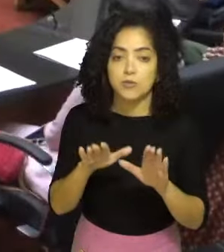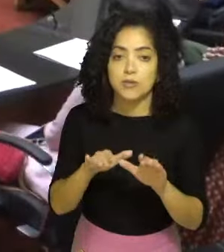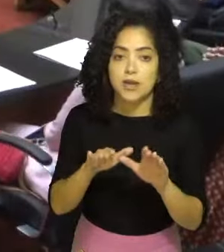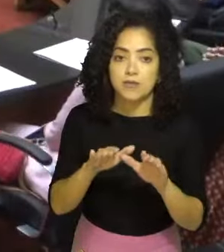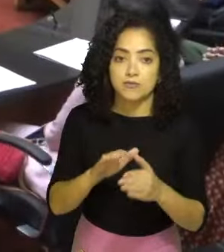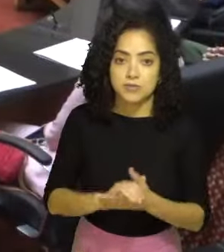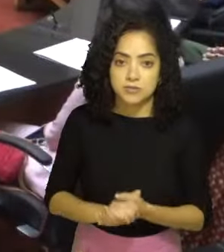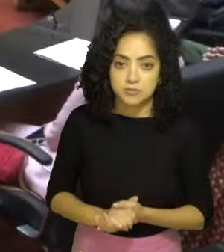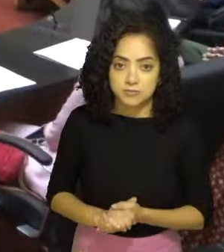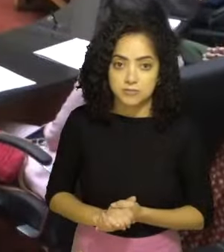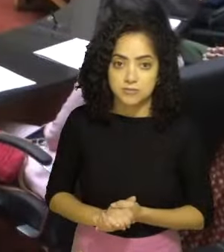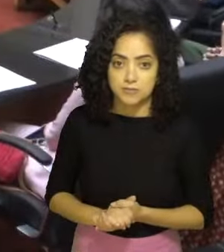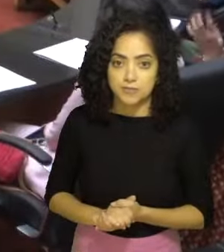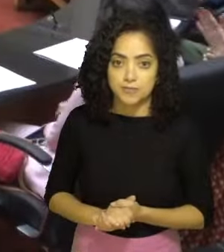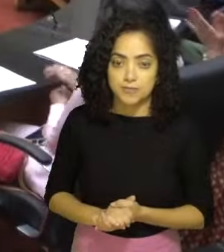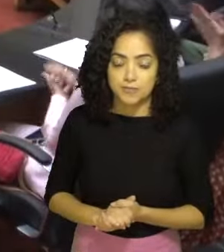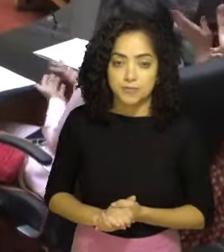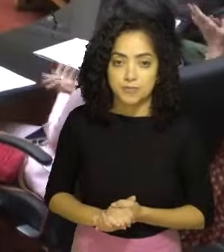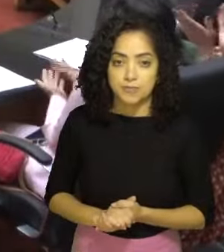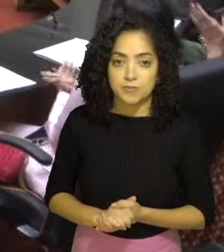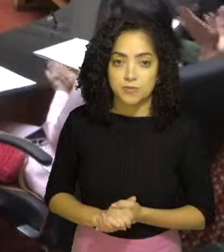Bertol.